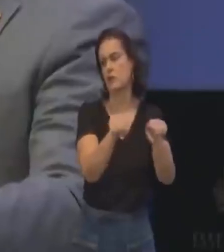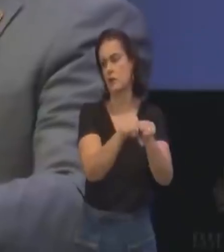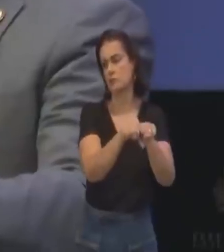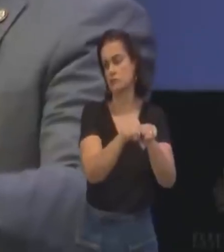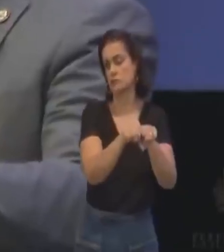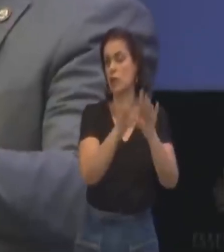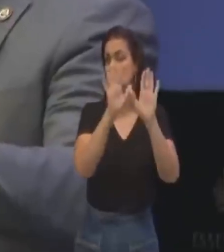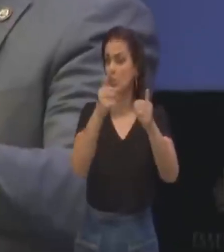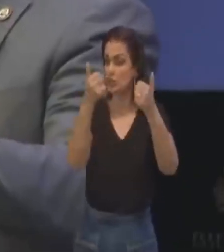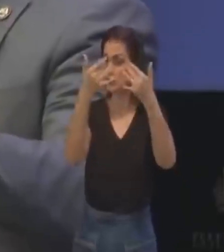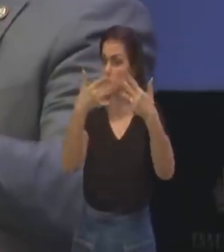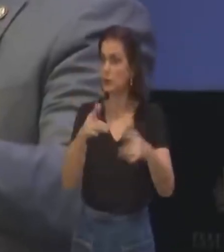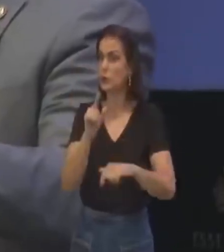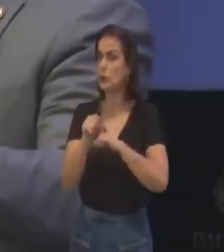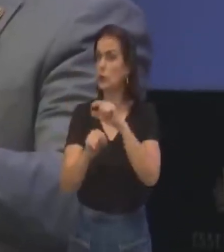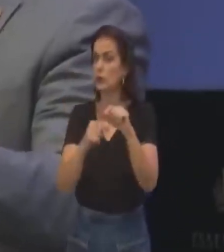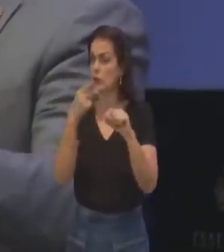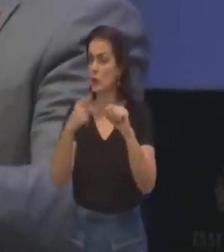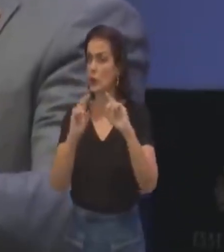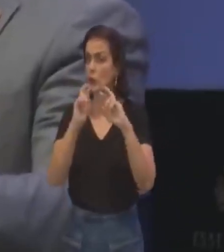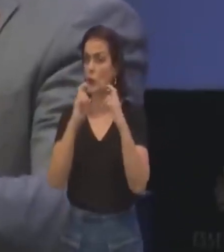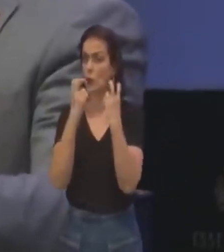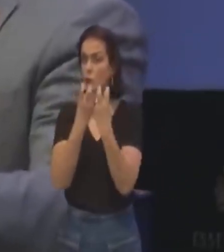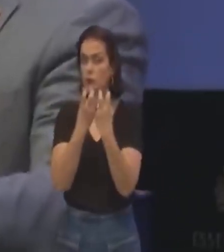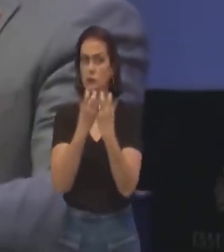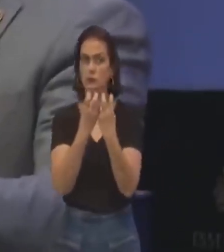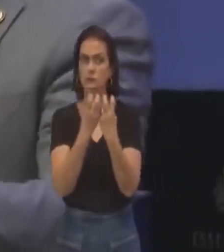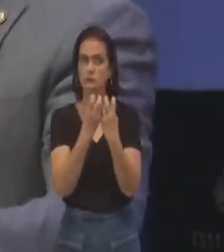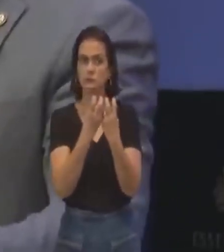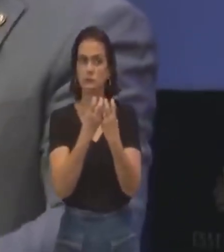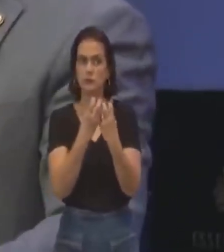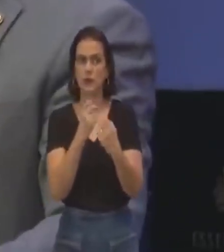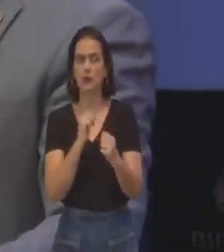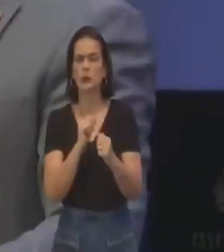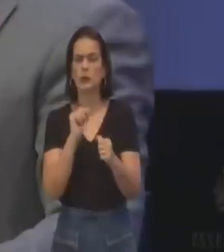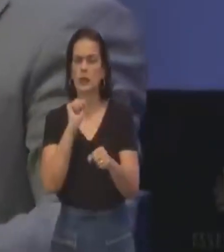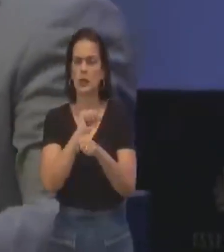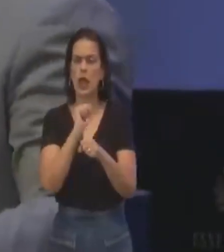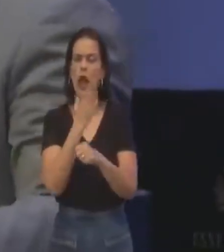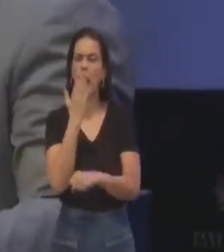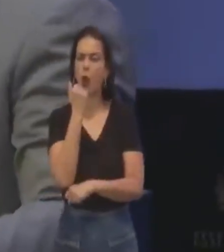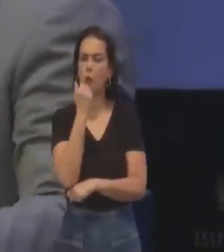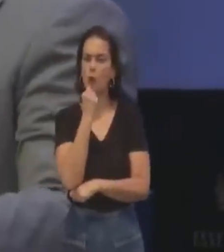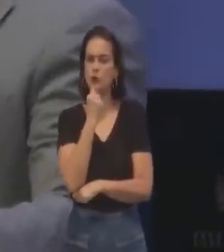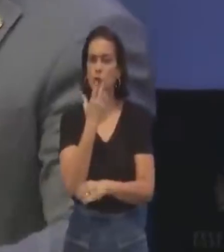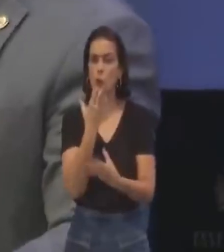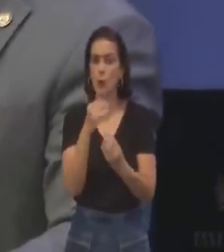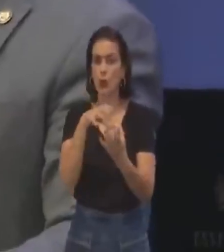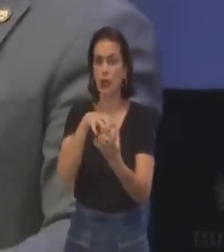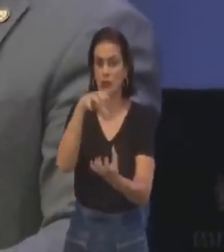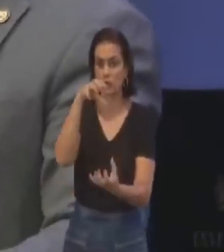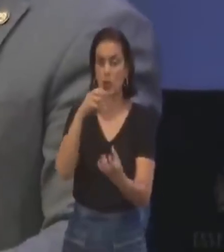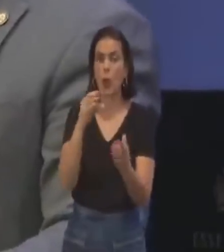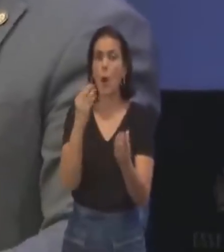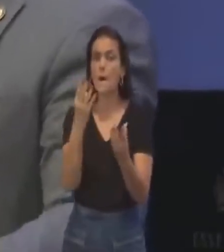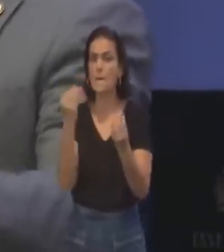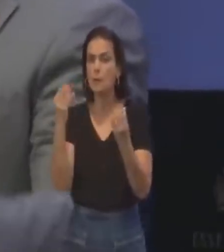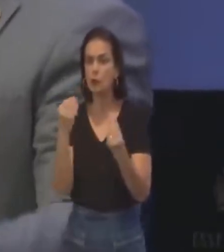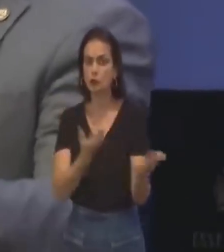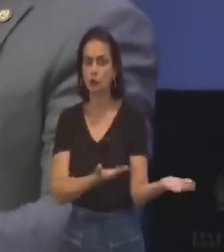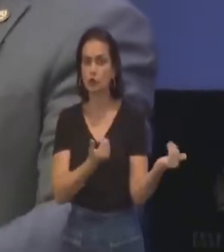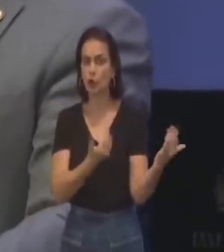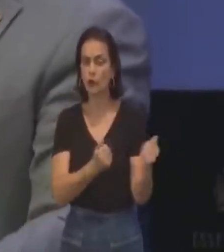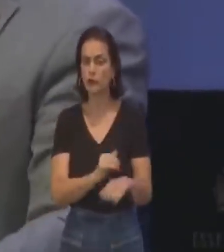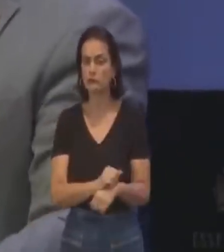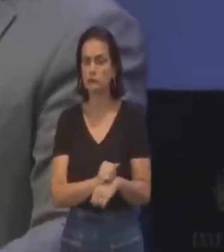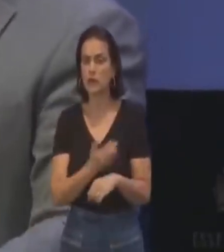púlpito, espero que isso não se repita, eu estava num almoço com muitos idosos e muitos adolescentes, e todos